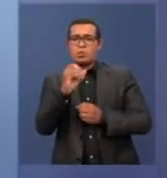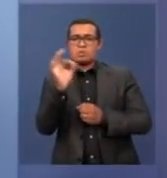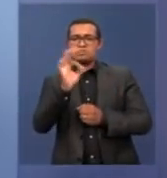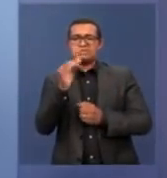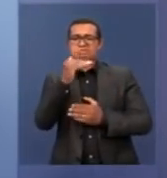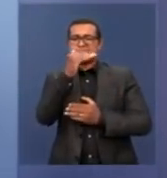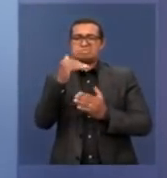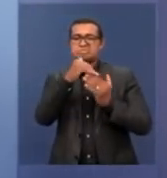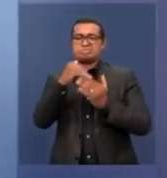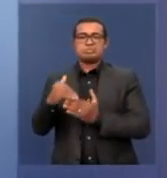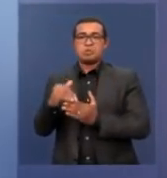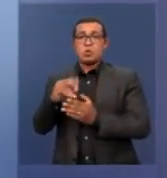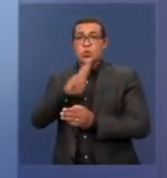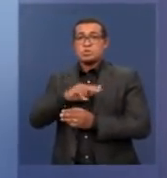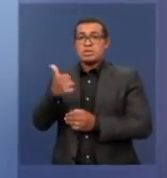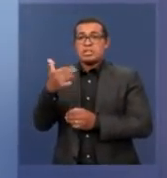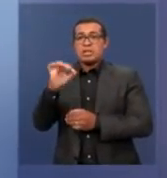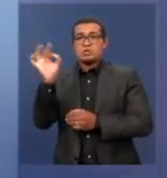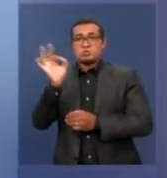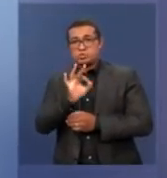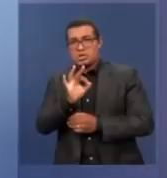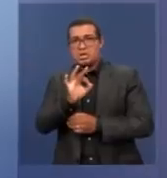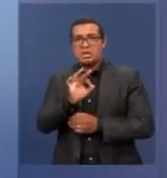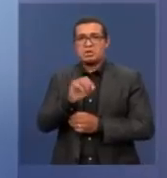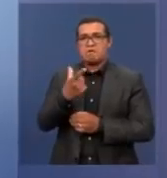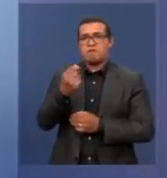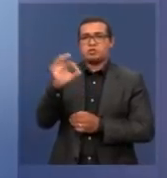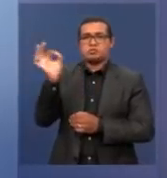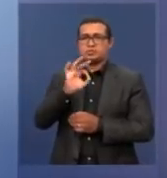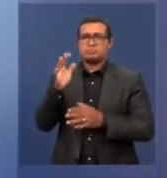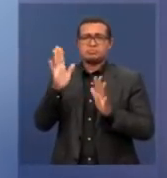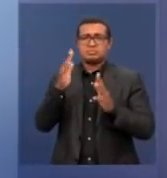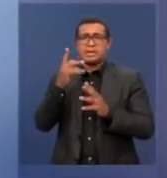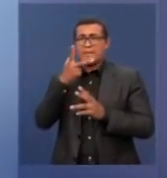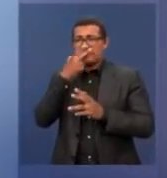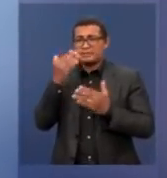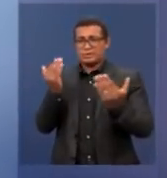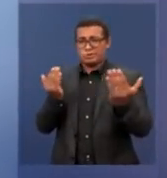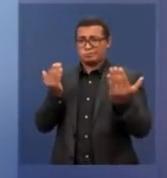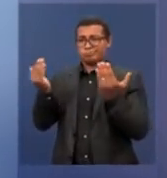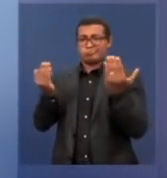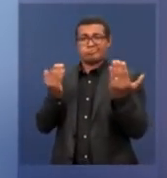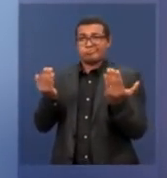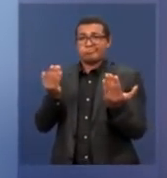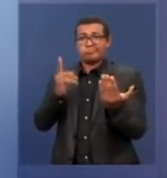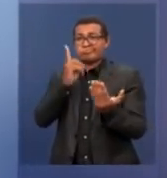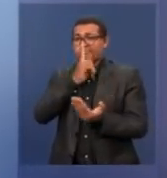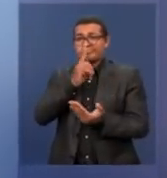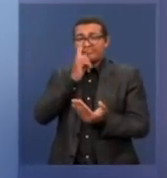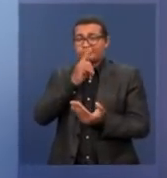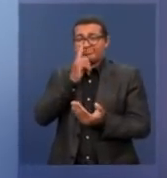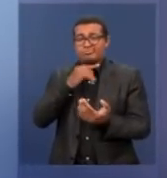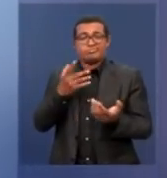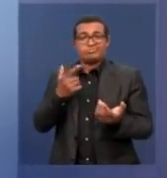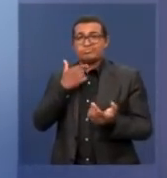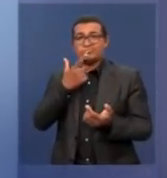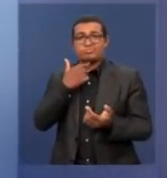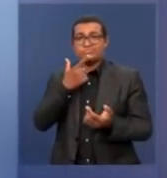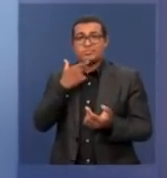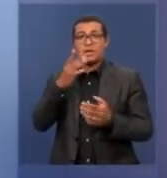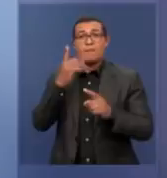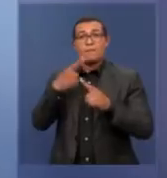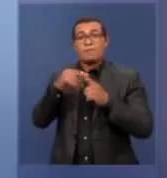e 20% então é uma avaliação rasteira que o deputado faz com relação à prestação de serviço que é